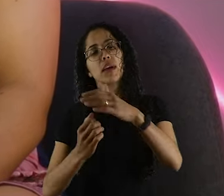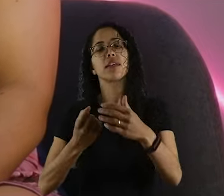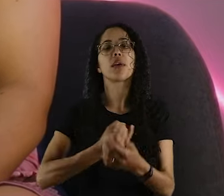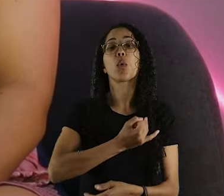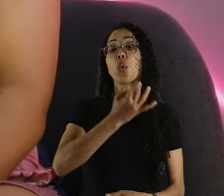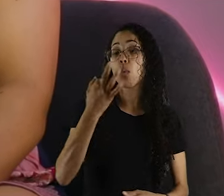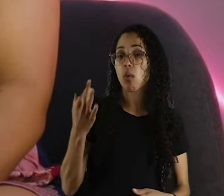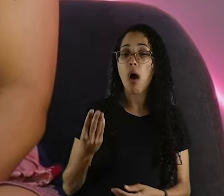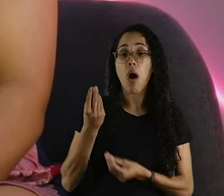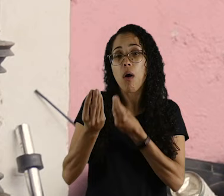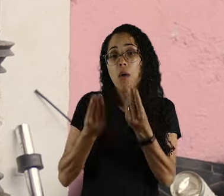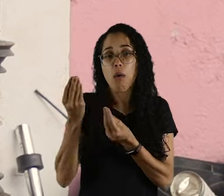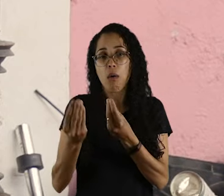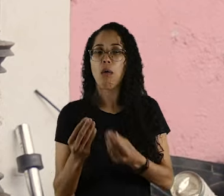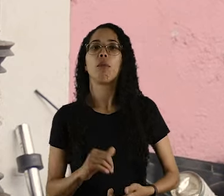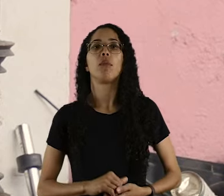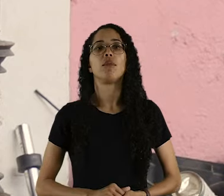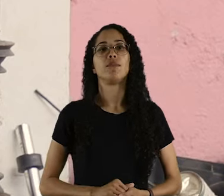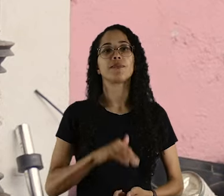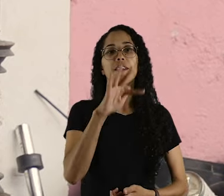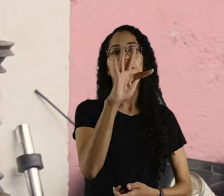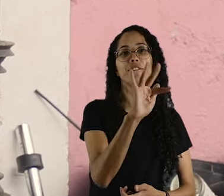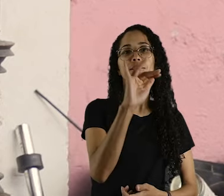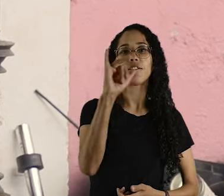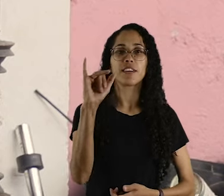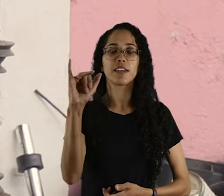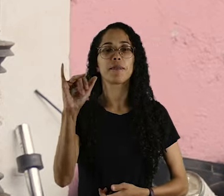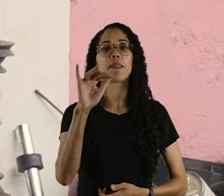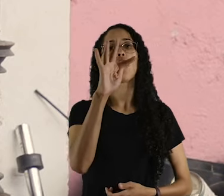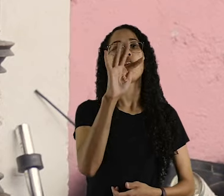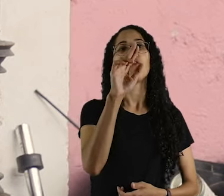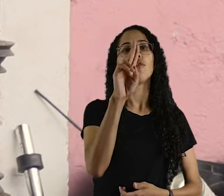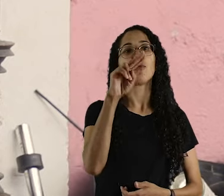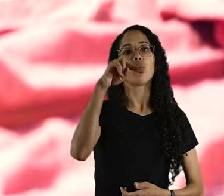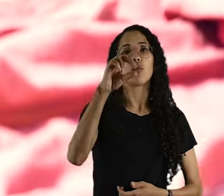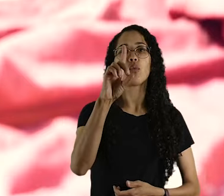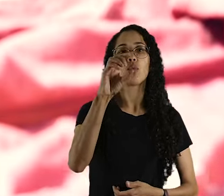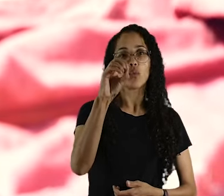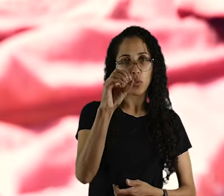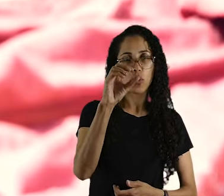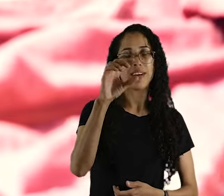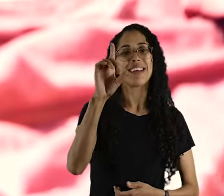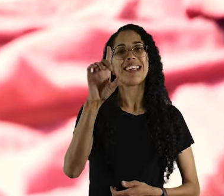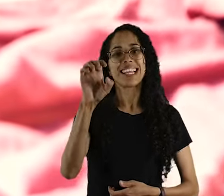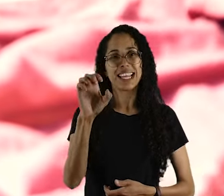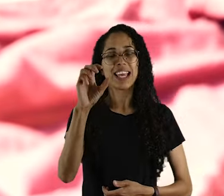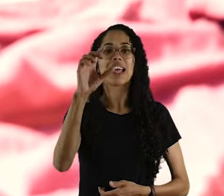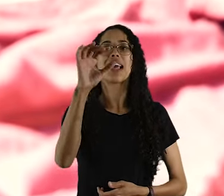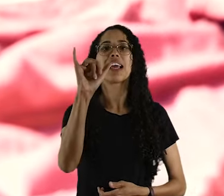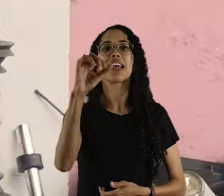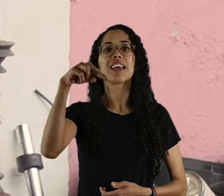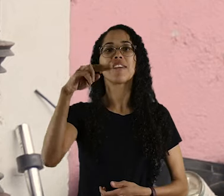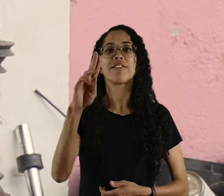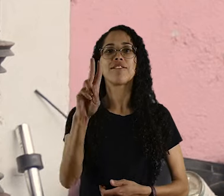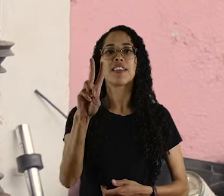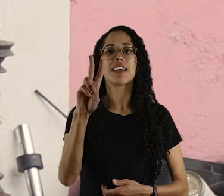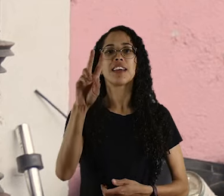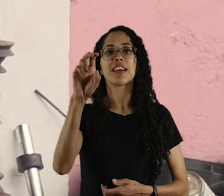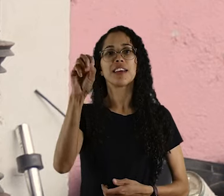pesquisar, entendeu? Uhum. FII, que é Fundo de Investimento Imobiliário. Uma espécie de aluguel que a gente faz e